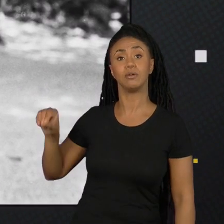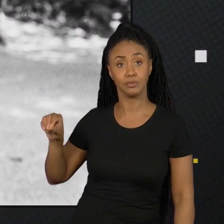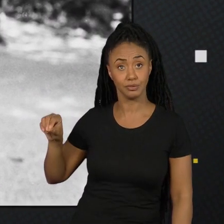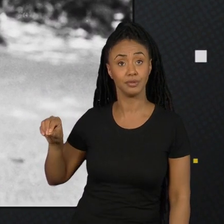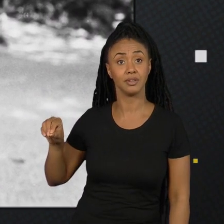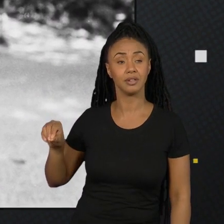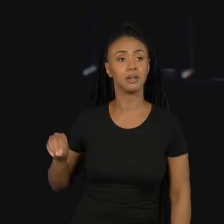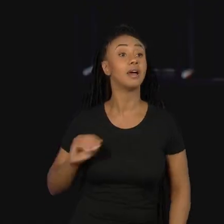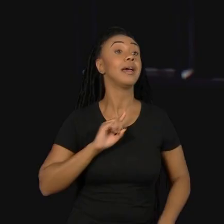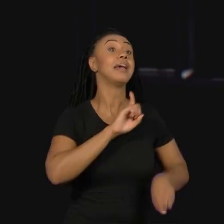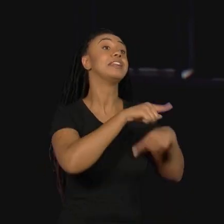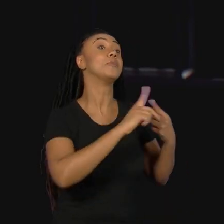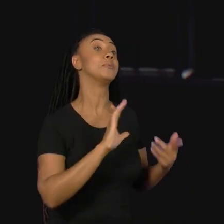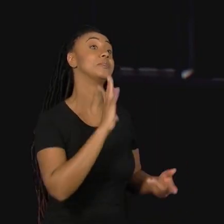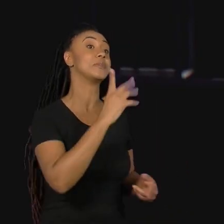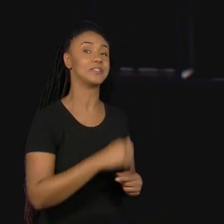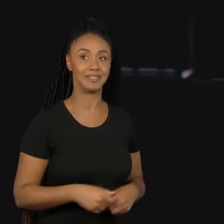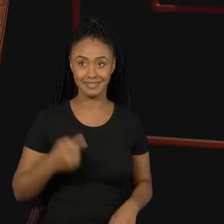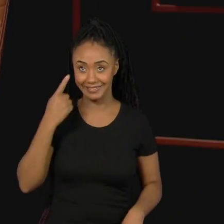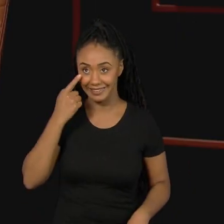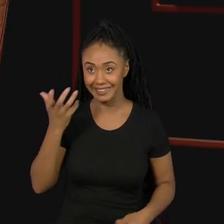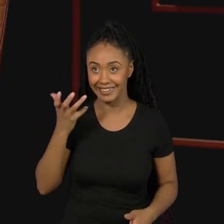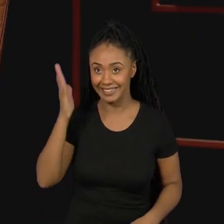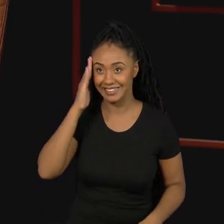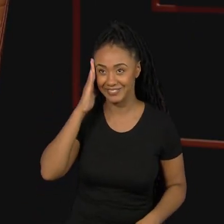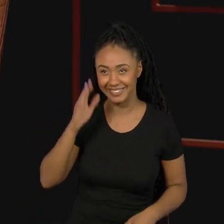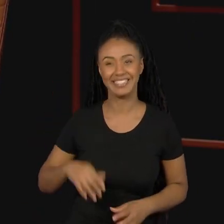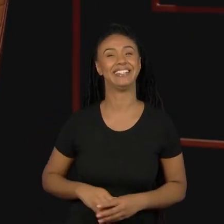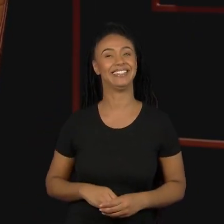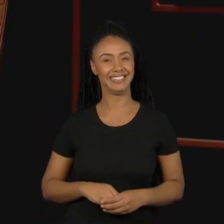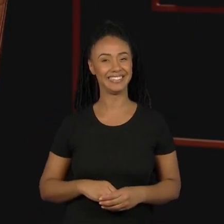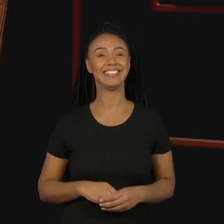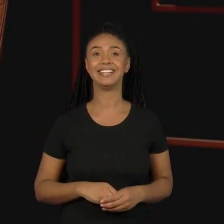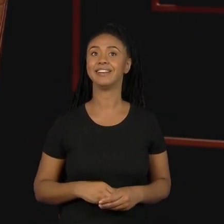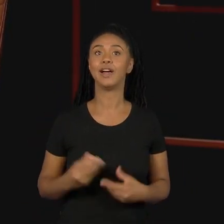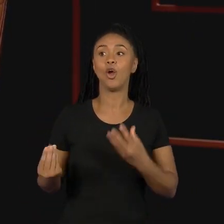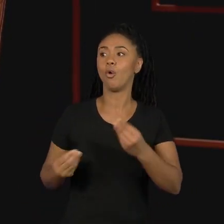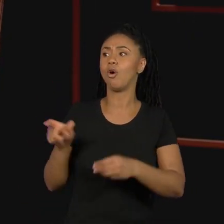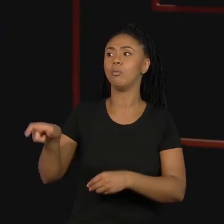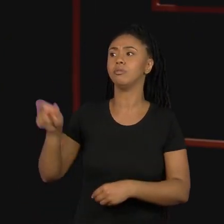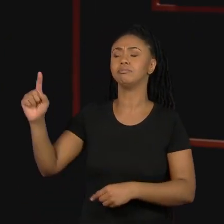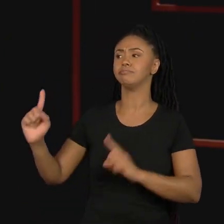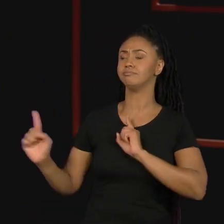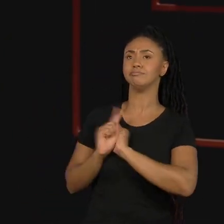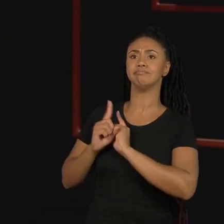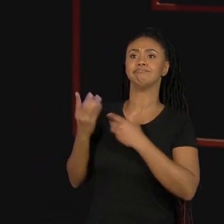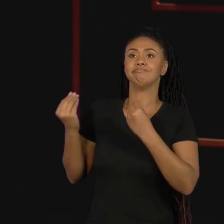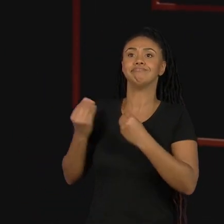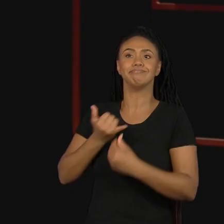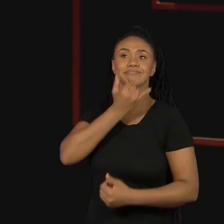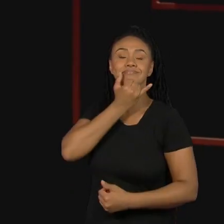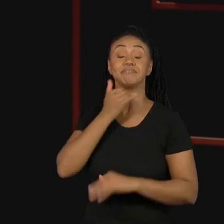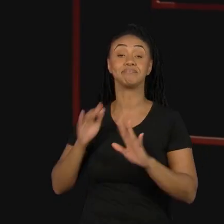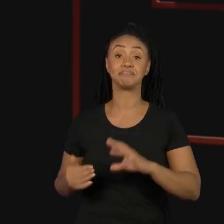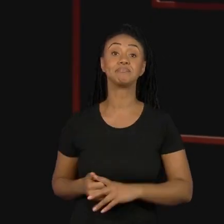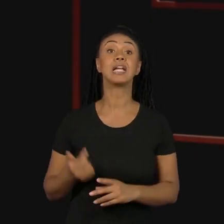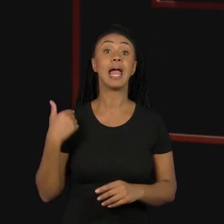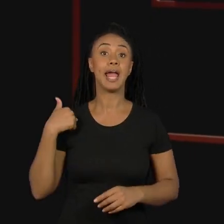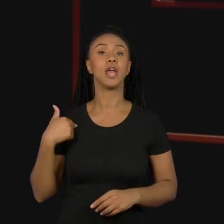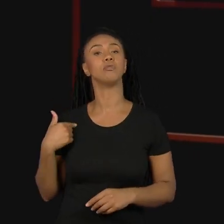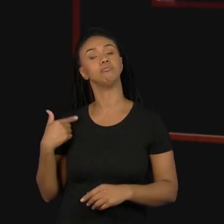encontro com o Arnaldo Batista? Quer saber bem? Okay. Como é que o cara veio até aqui? No último dia da viagem,